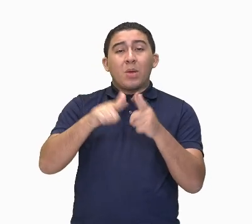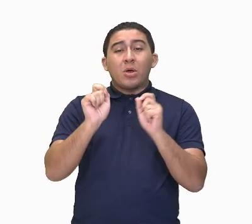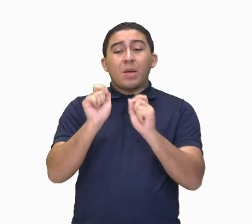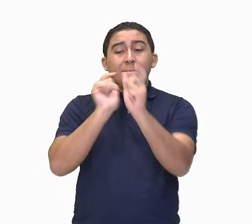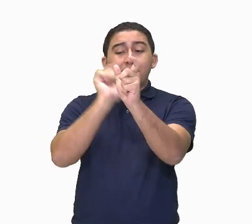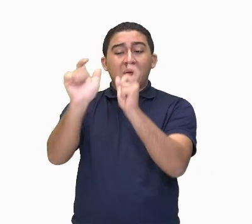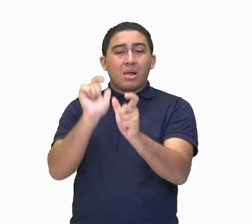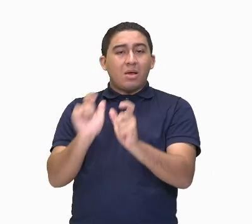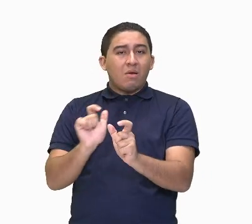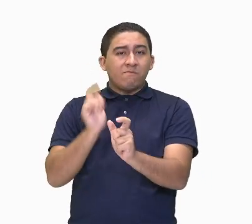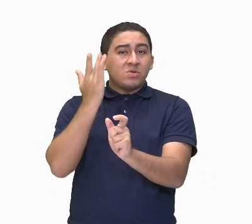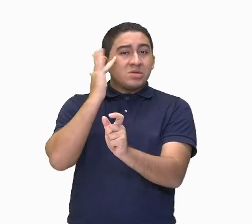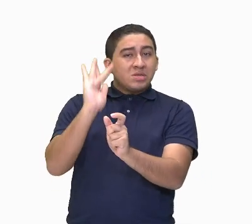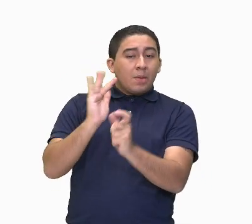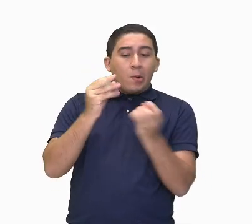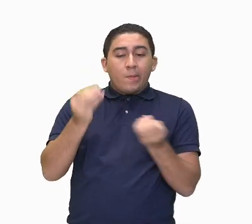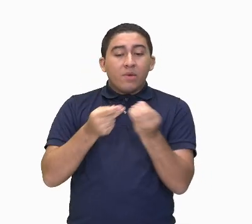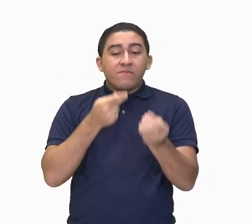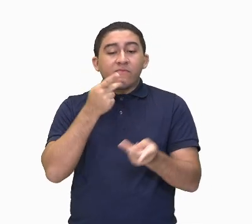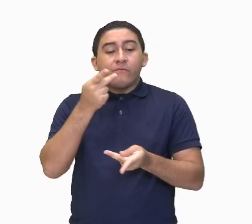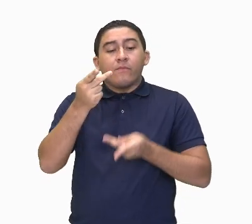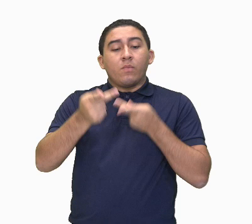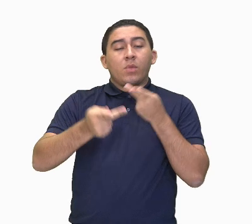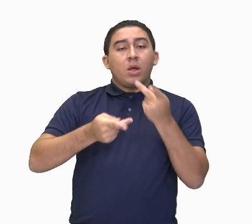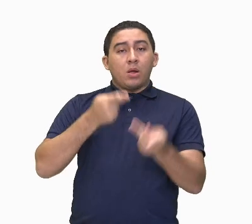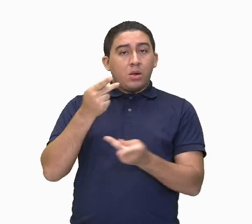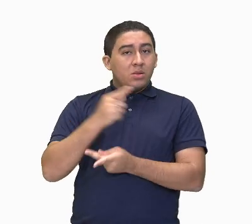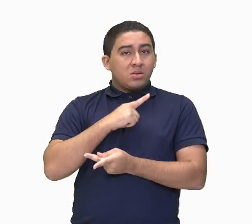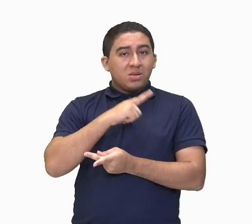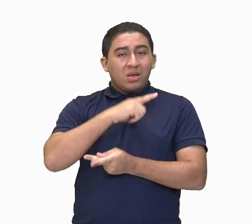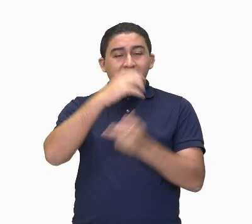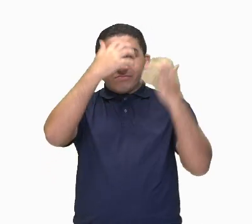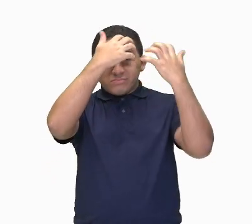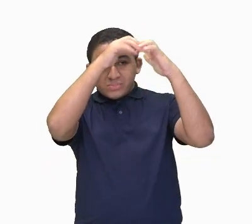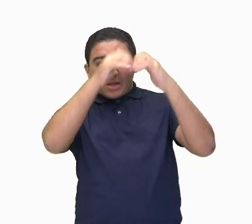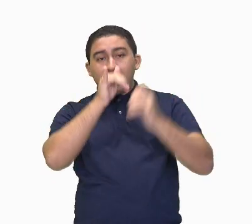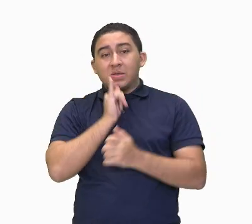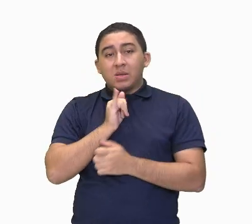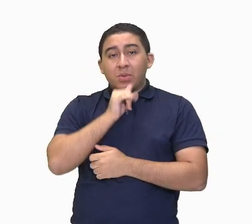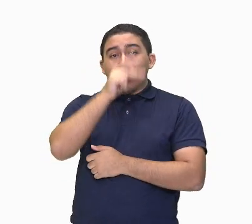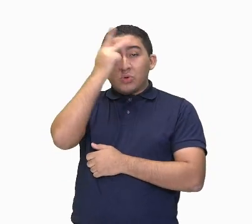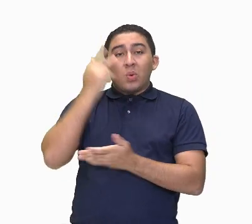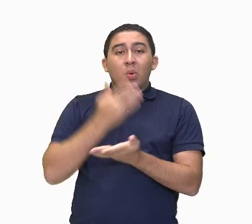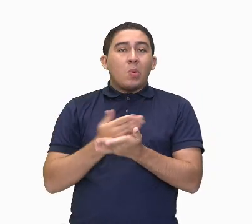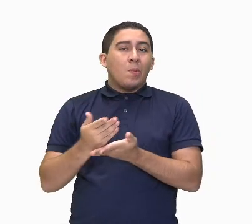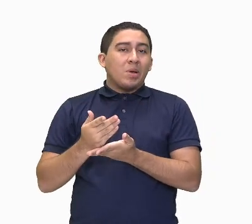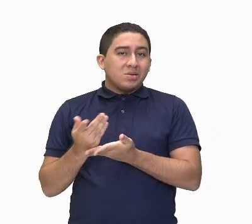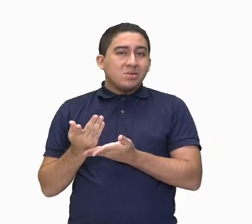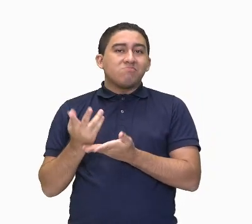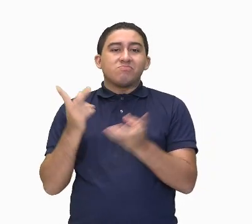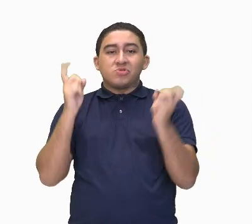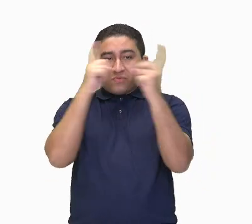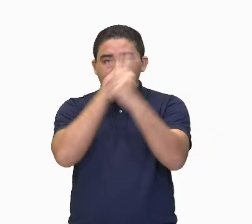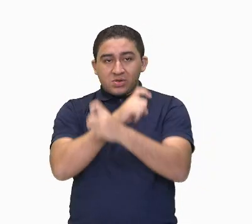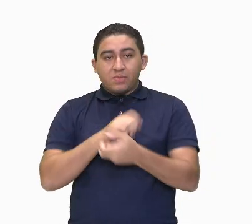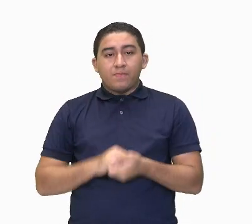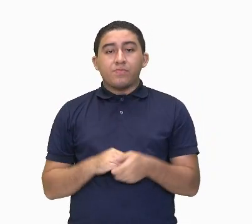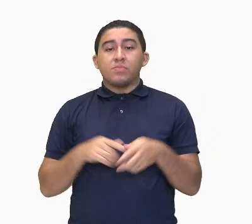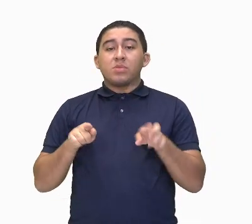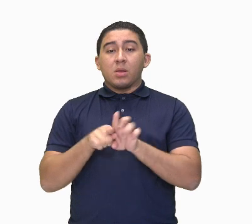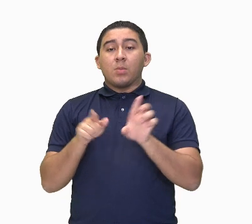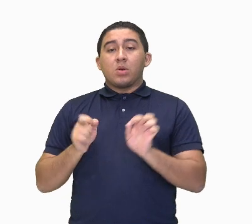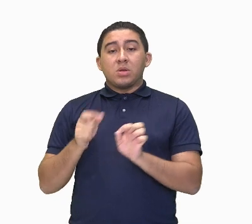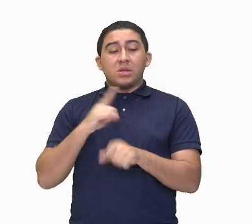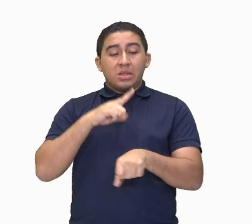aí essa diminuição nessa capacidade cognitiva, por exemplo, ela fica com essa dificuldade. Pequenas desorientações